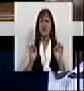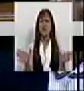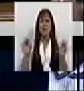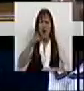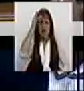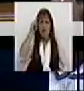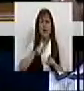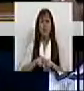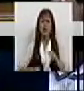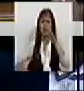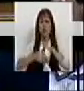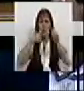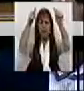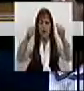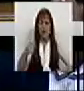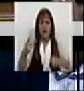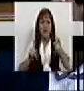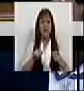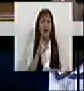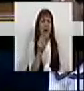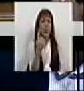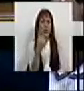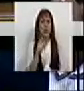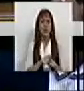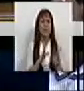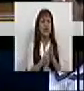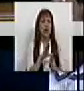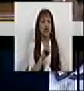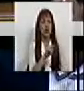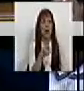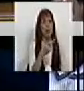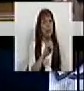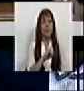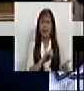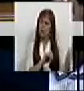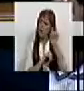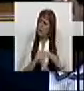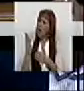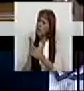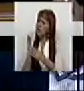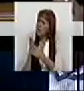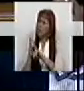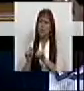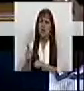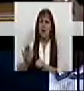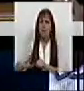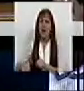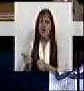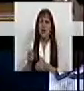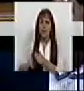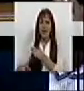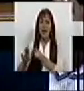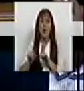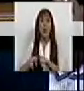que é mais fácil ficar no topo do ranking sendo um aluno do São João de Brito do que um aluno da Escola da Baixa da Banheira.